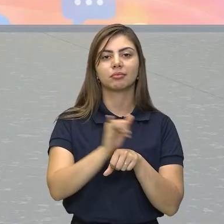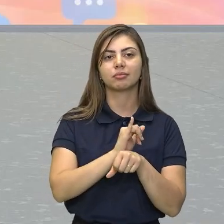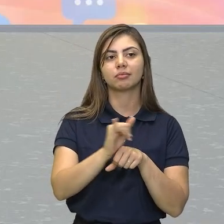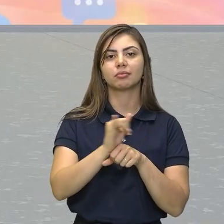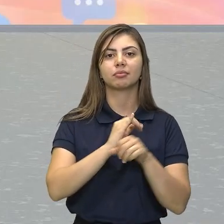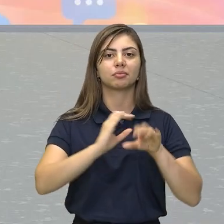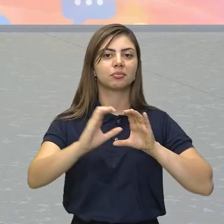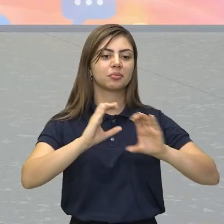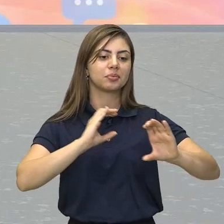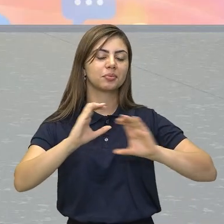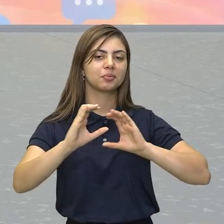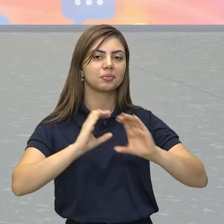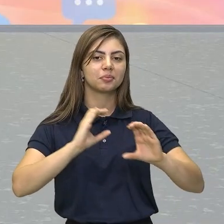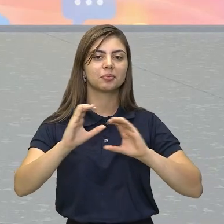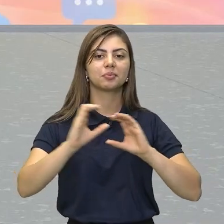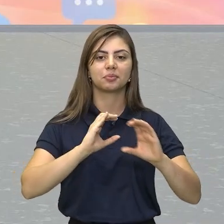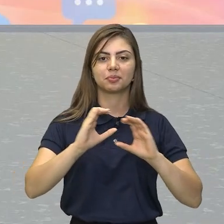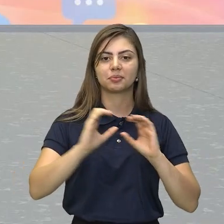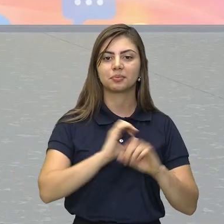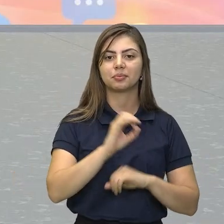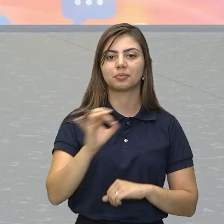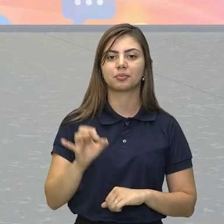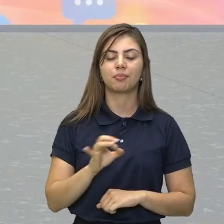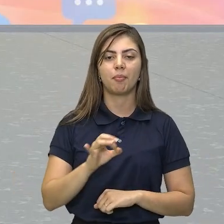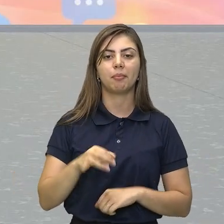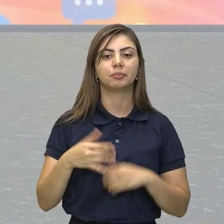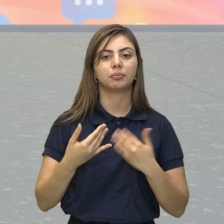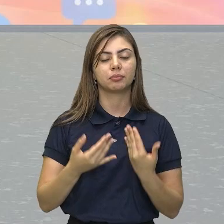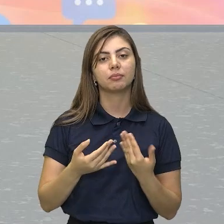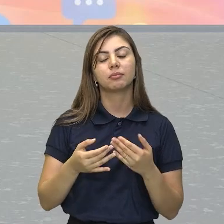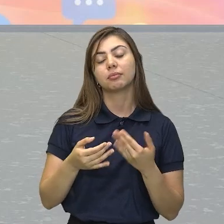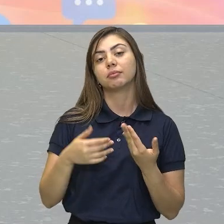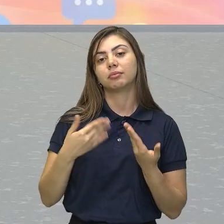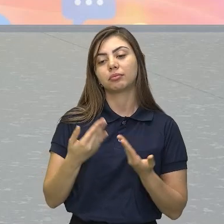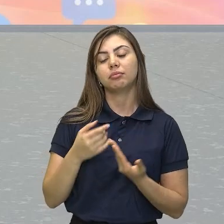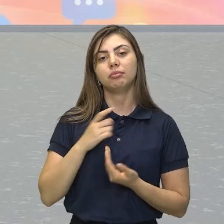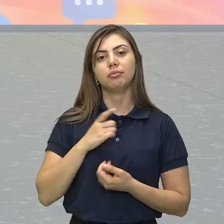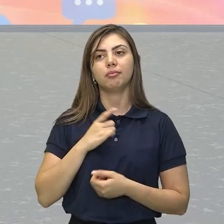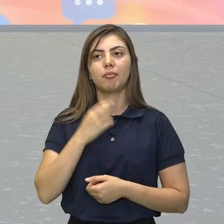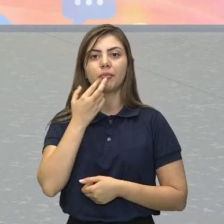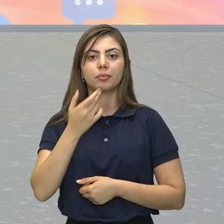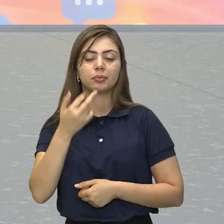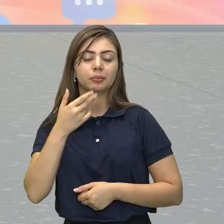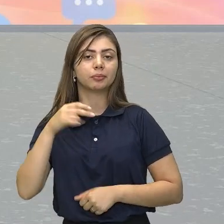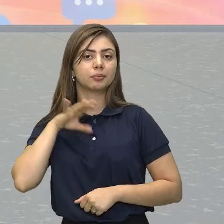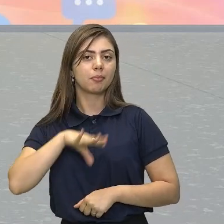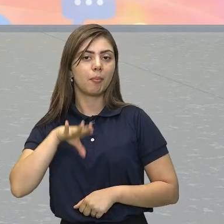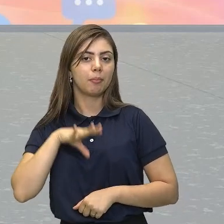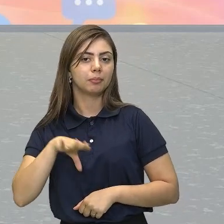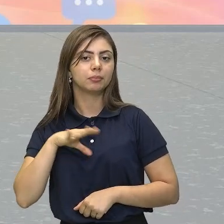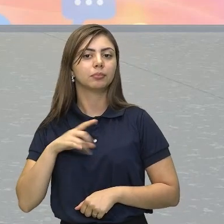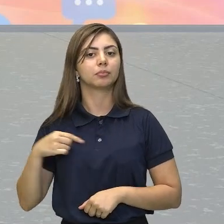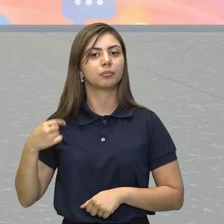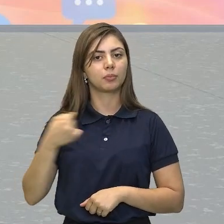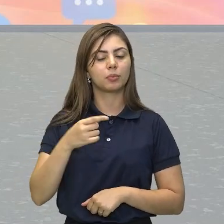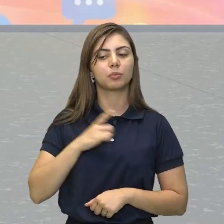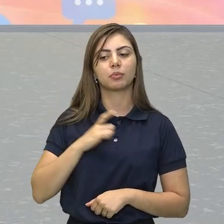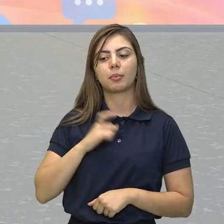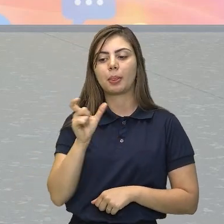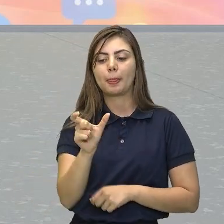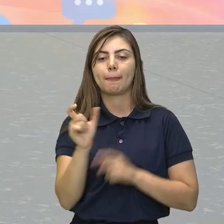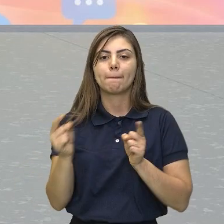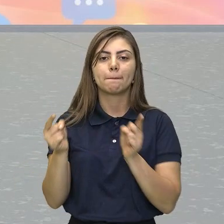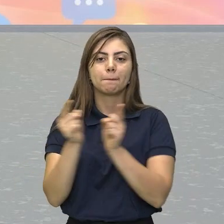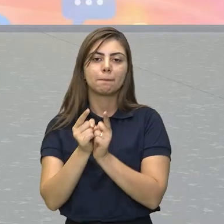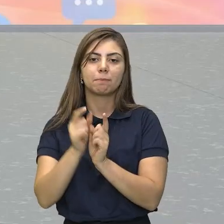nosso idioma, e assim também na língua inglesa. Assim como na língua portuguesa, nós temos as abreviações para